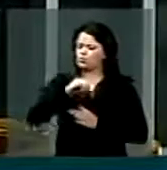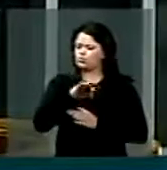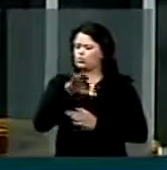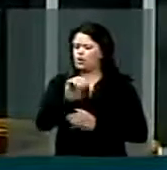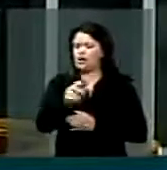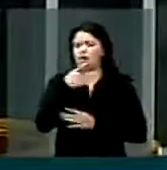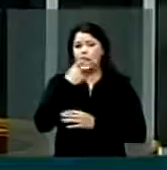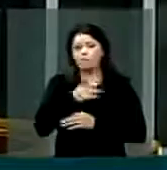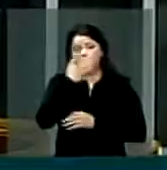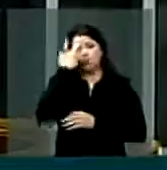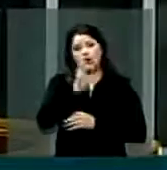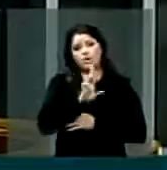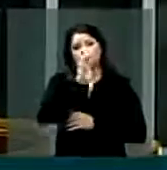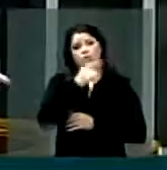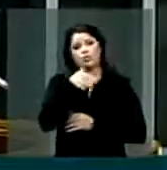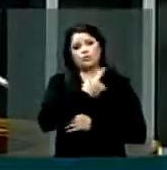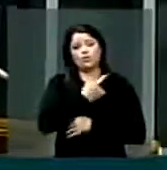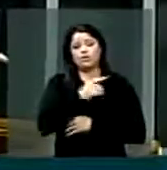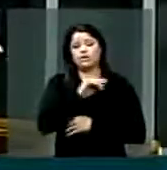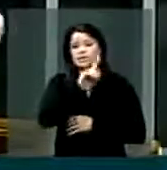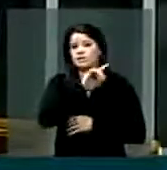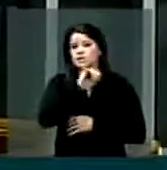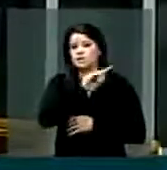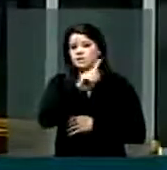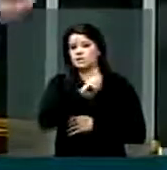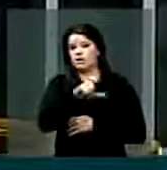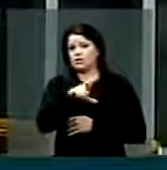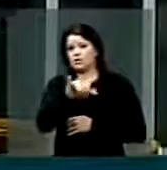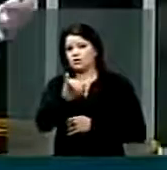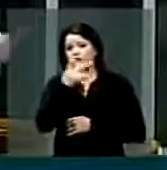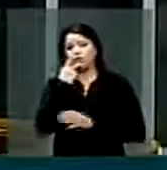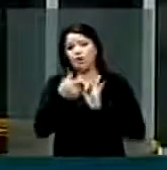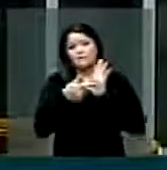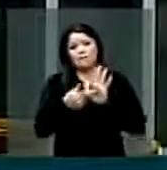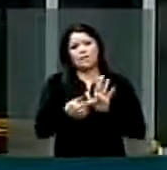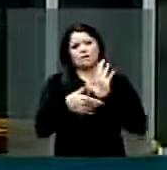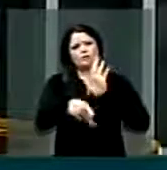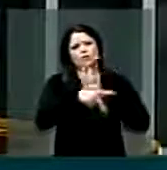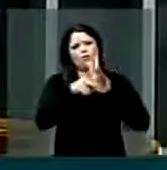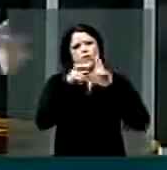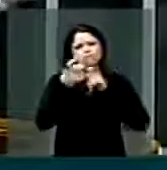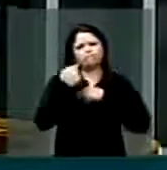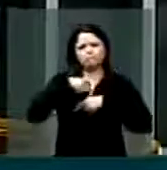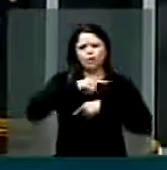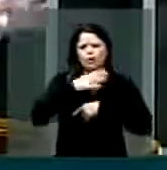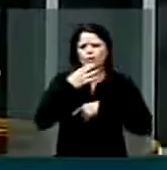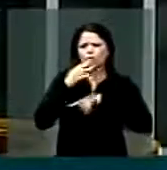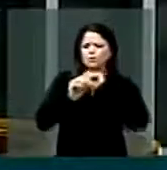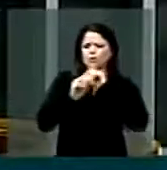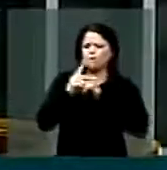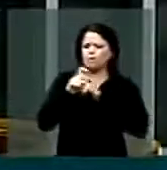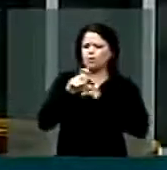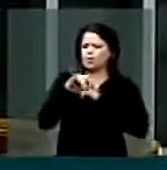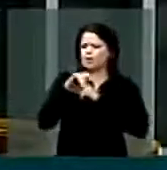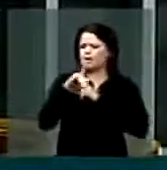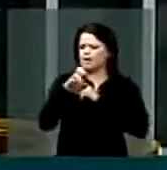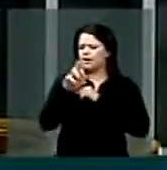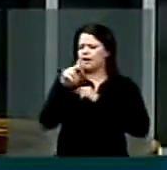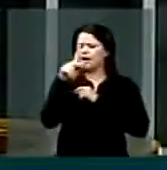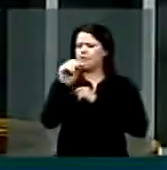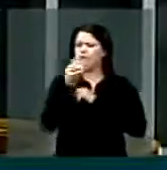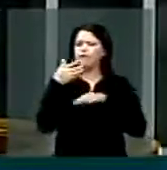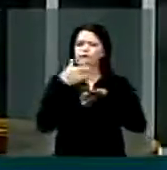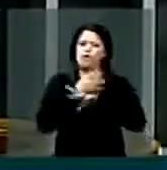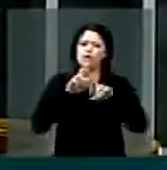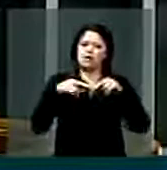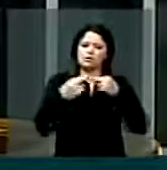União, para que nós, o deputado Isalci foi quem apresentou esse assunto para nós, o deputado Policarpo esteve na reunião, a